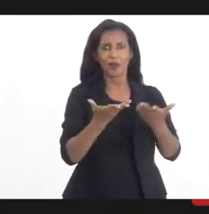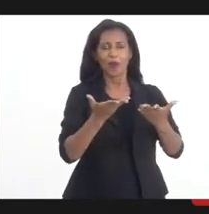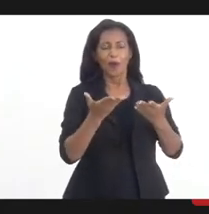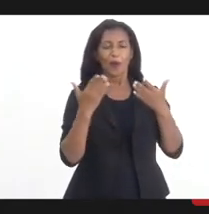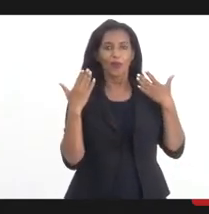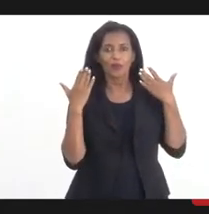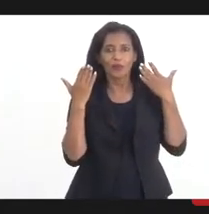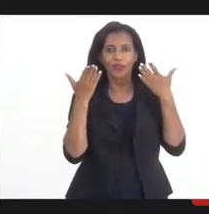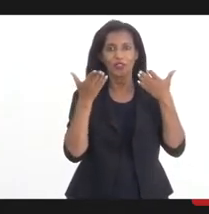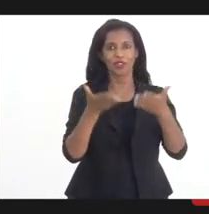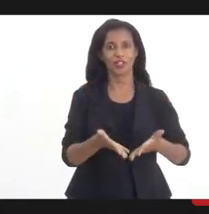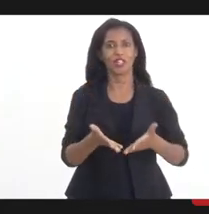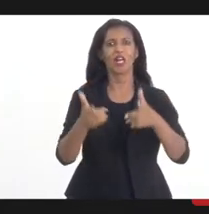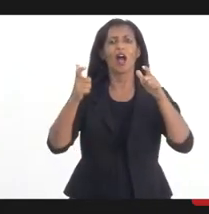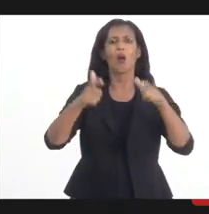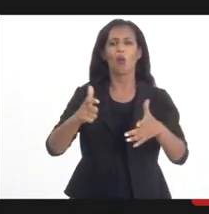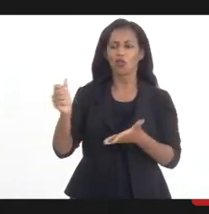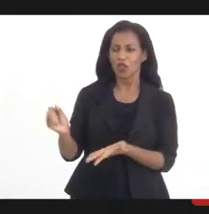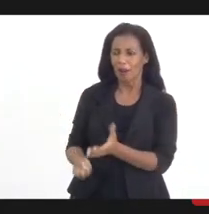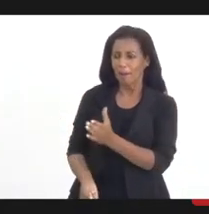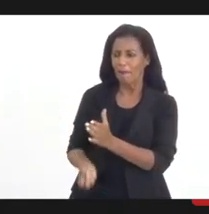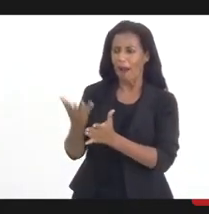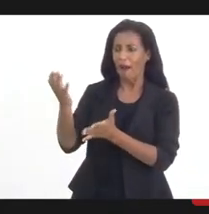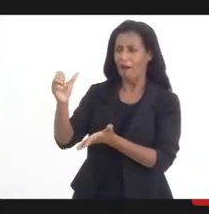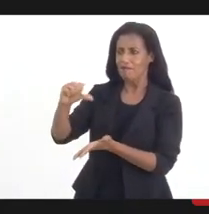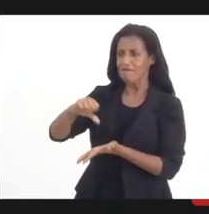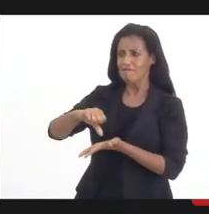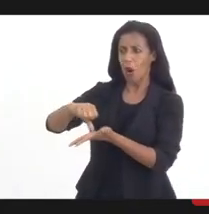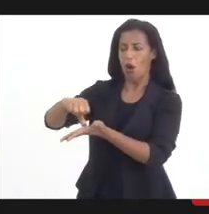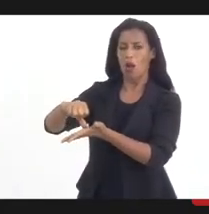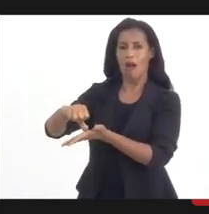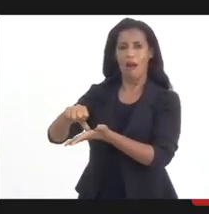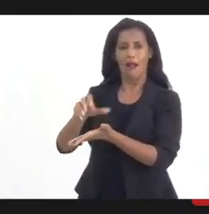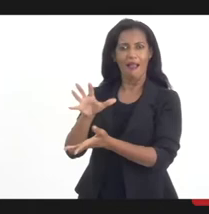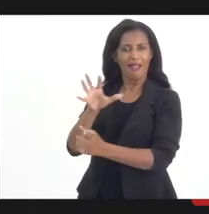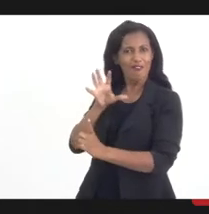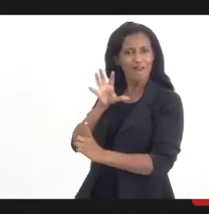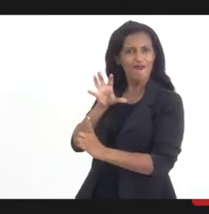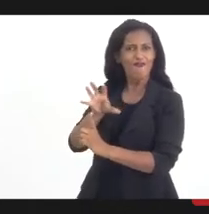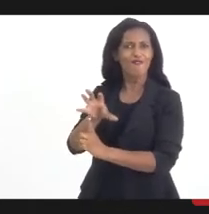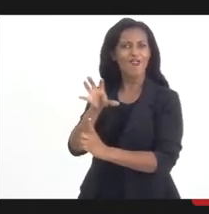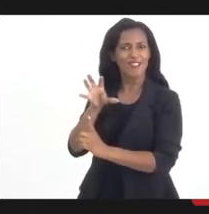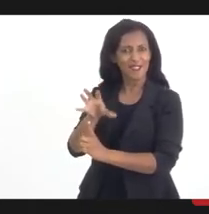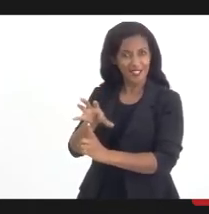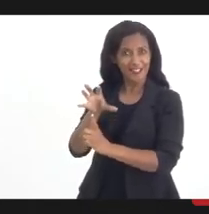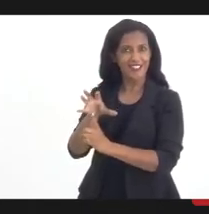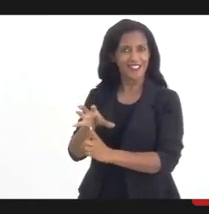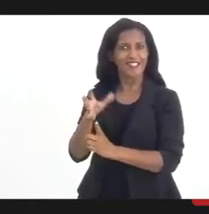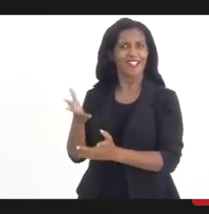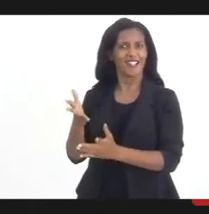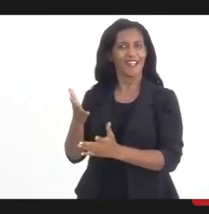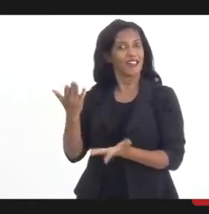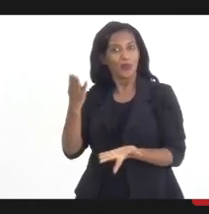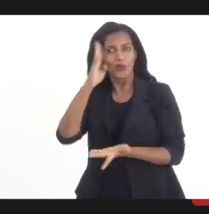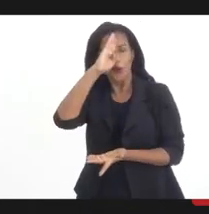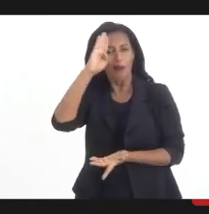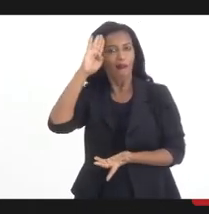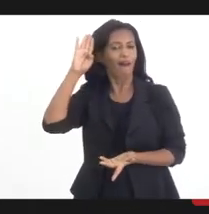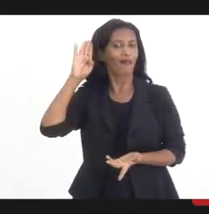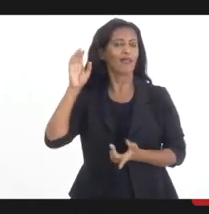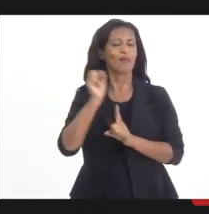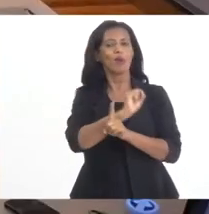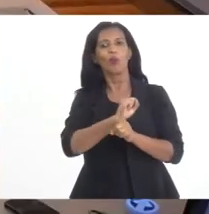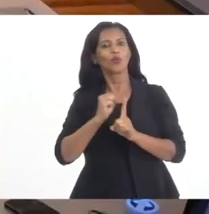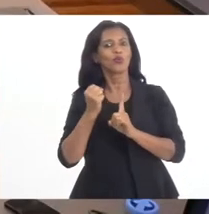chega, onde se instala, enfim, influencia, exerce influência, não só acadêmica, como